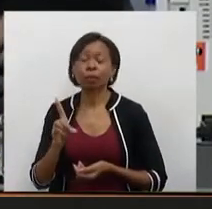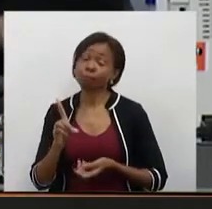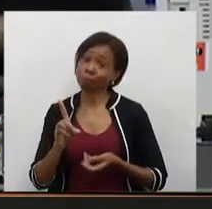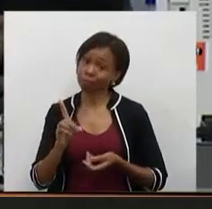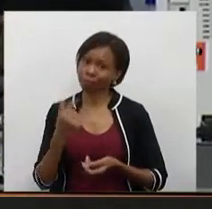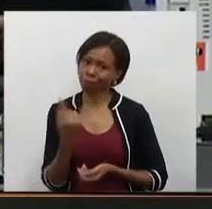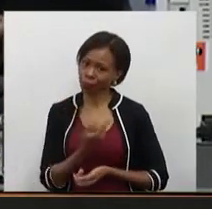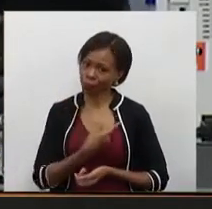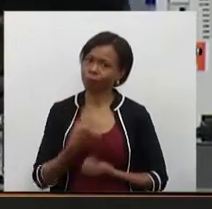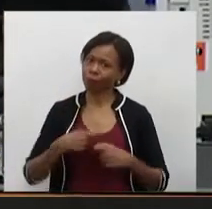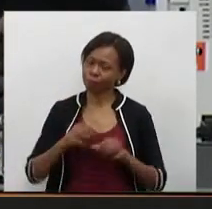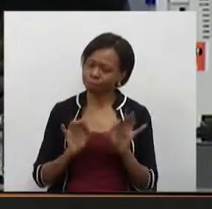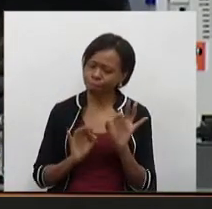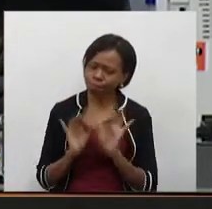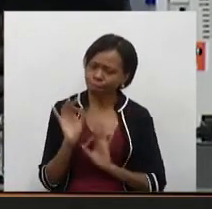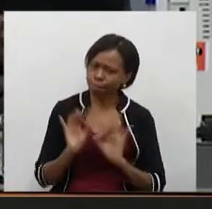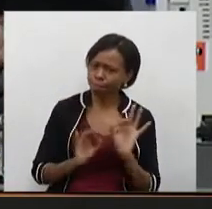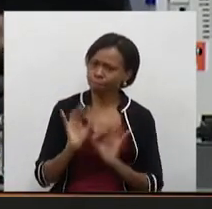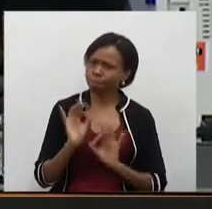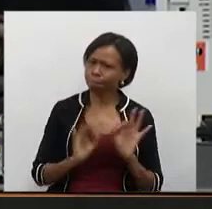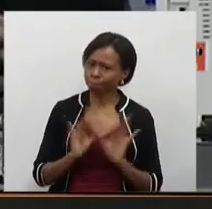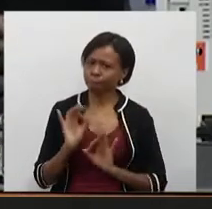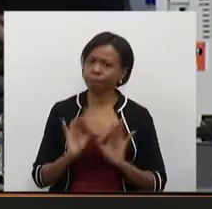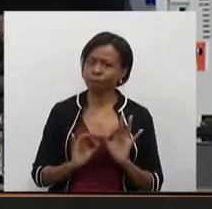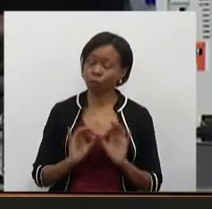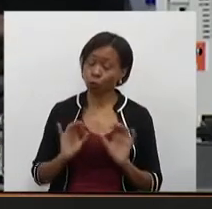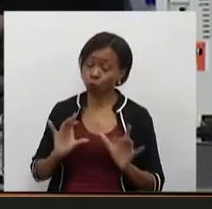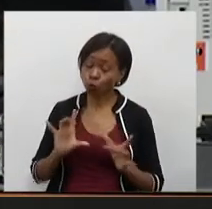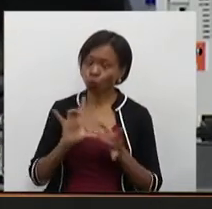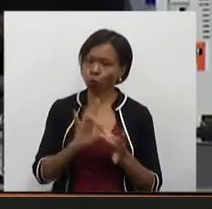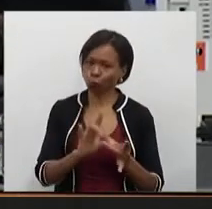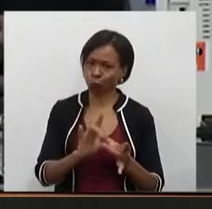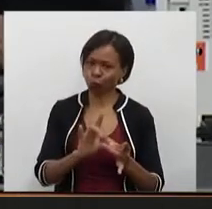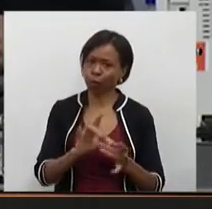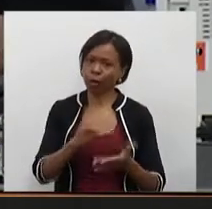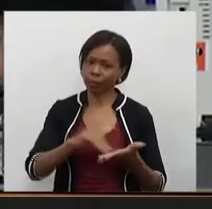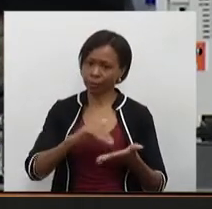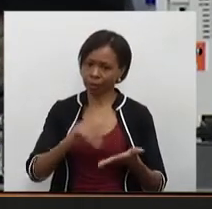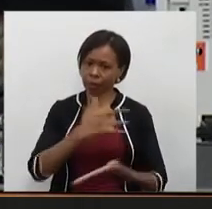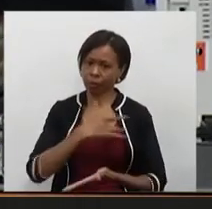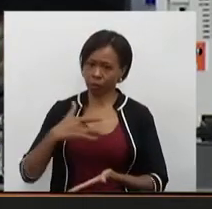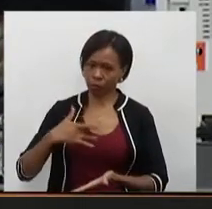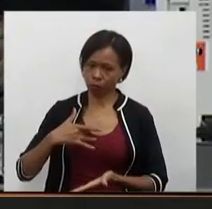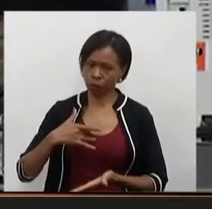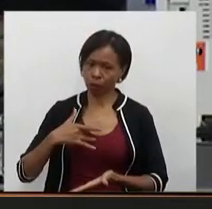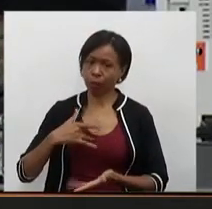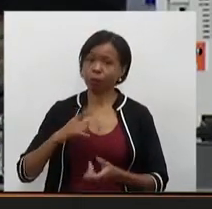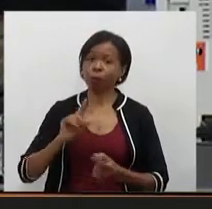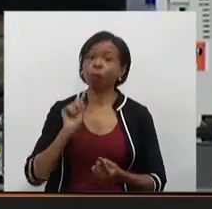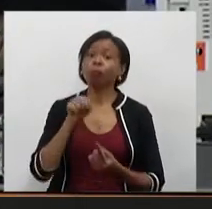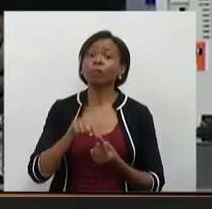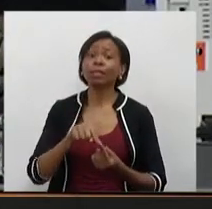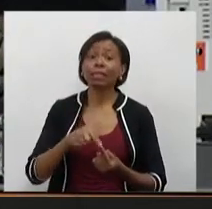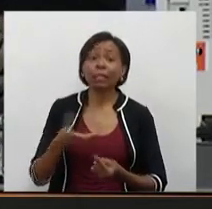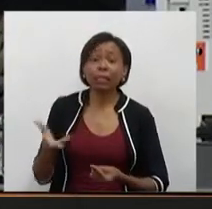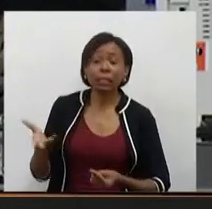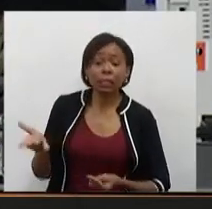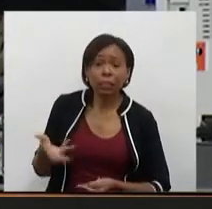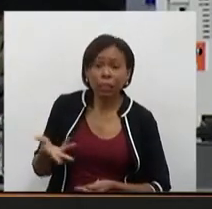preparar e estar junto com a Secretaria de Saúde para que o mais rápido, né? É